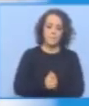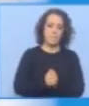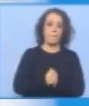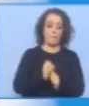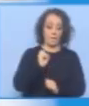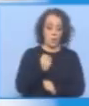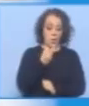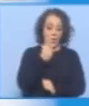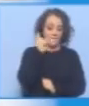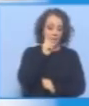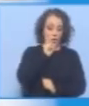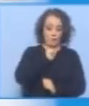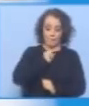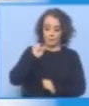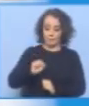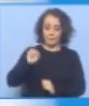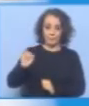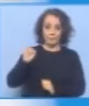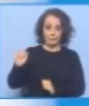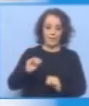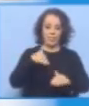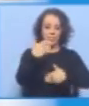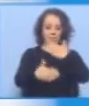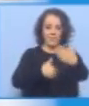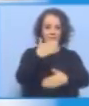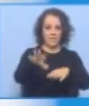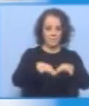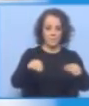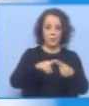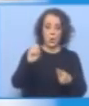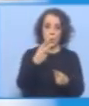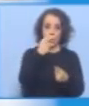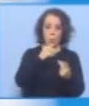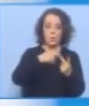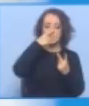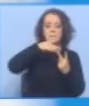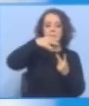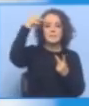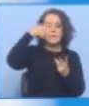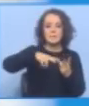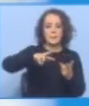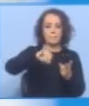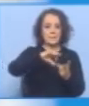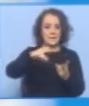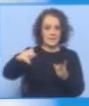tesouros, ofereceram-lhe presentes: ouro, incenso e mirra.